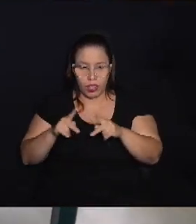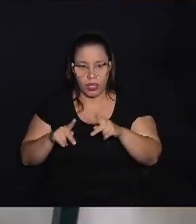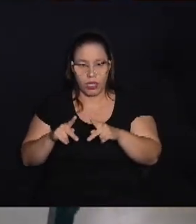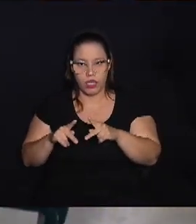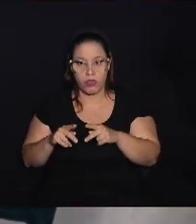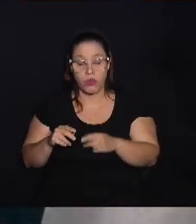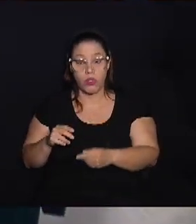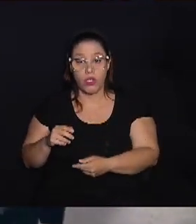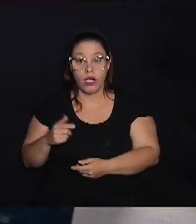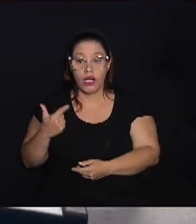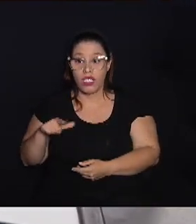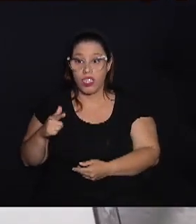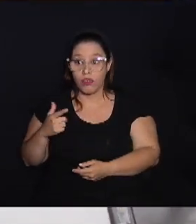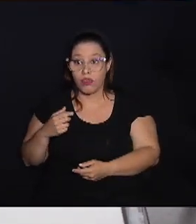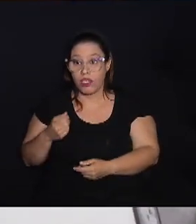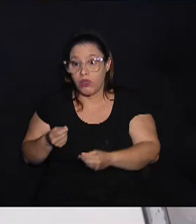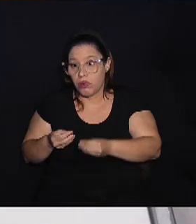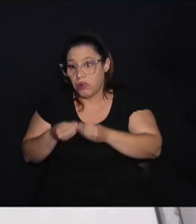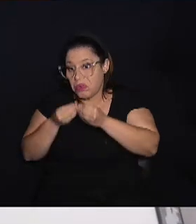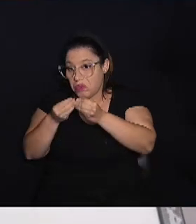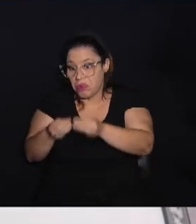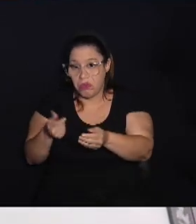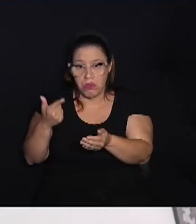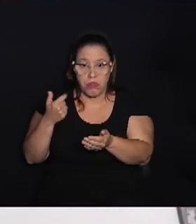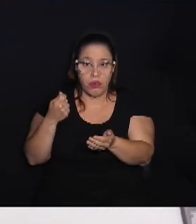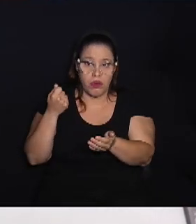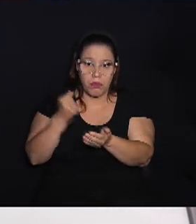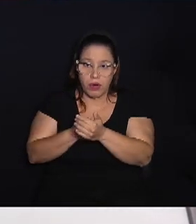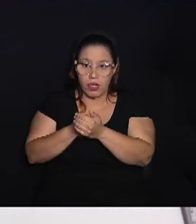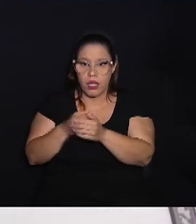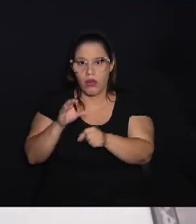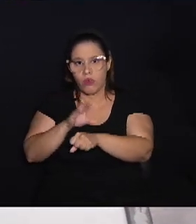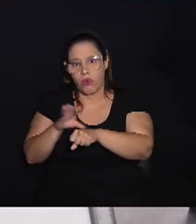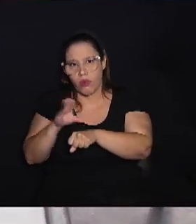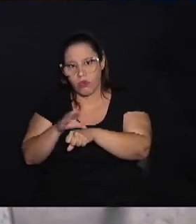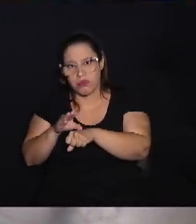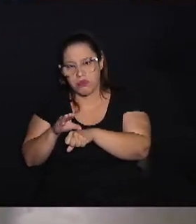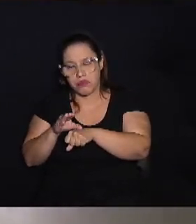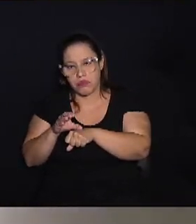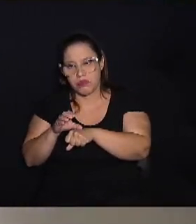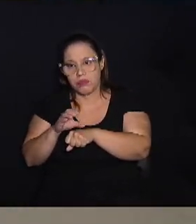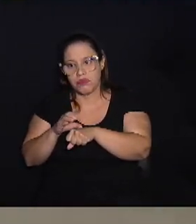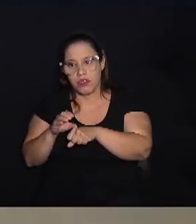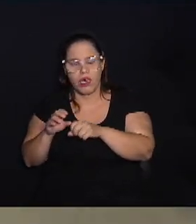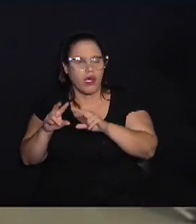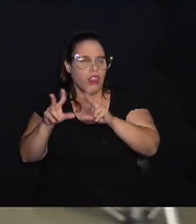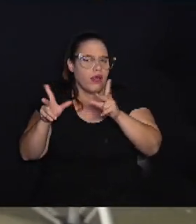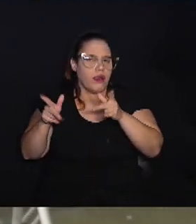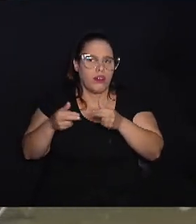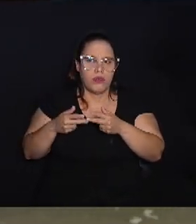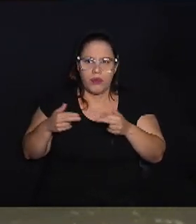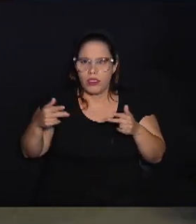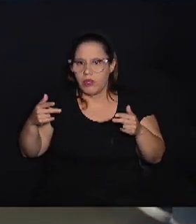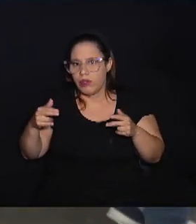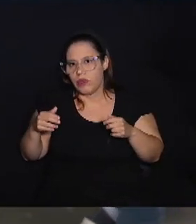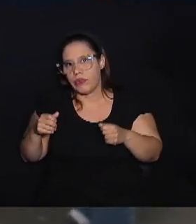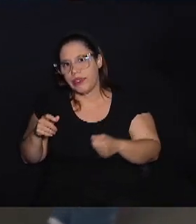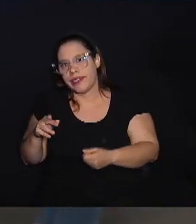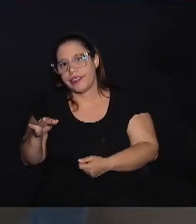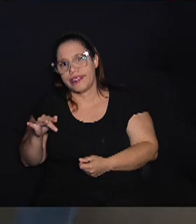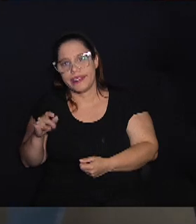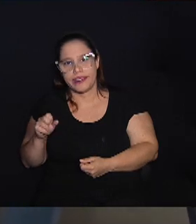pagar um curso, né? Então, temos público, tem para todas as áreas, a gente atende várias cidades do